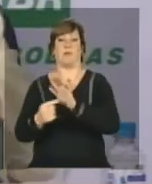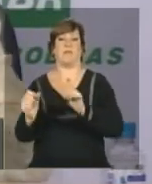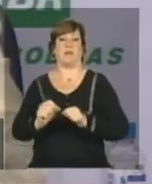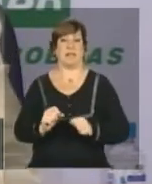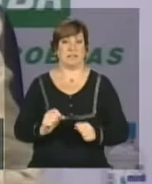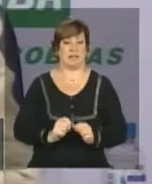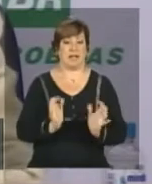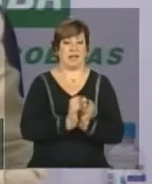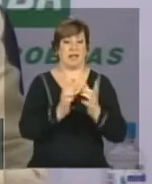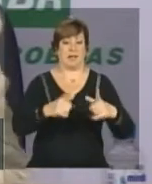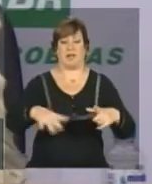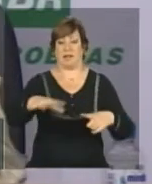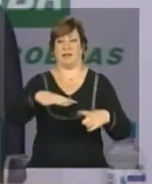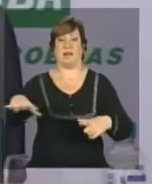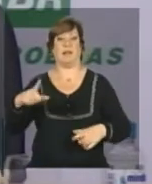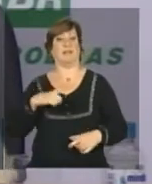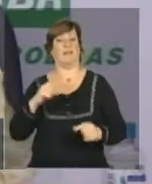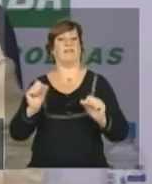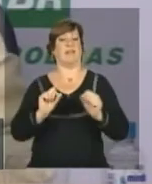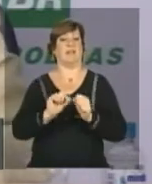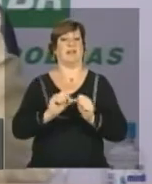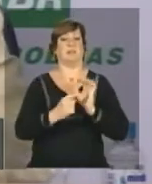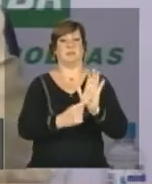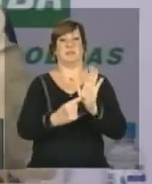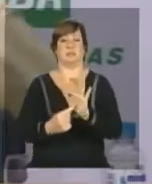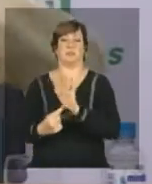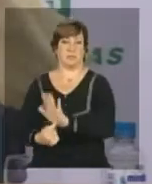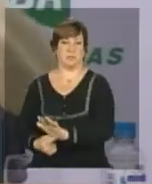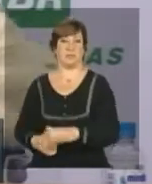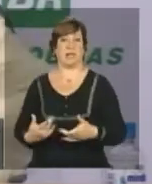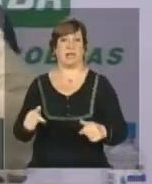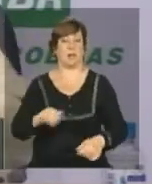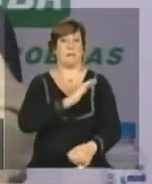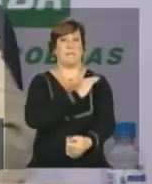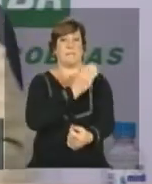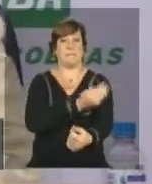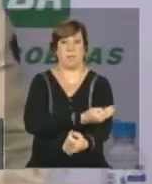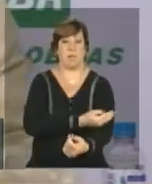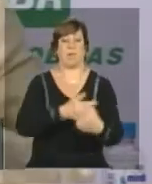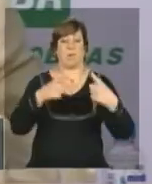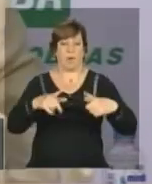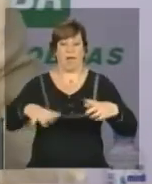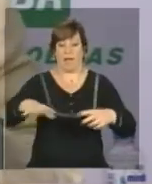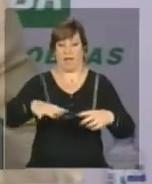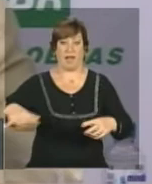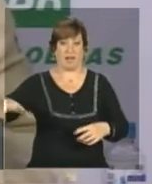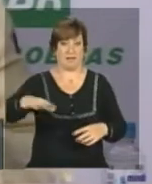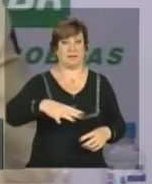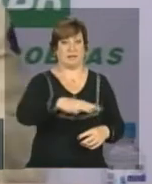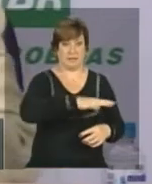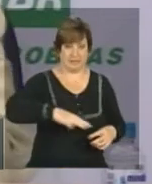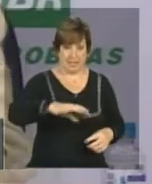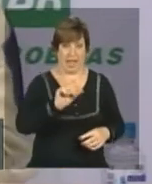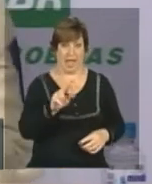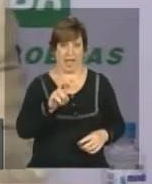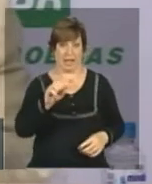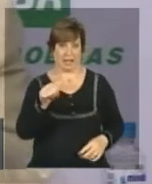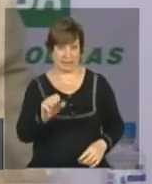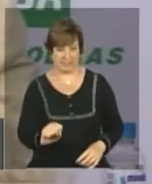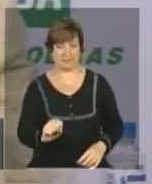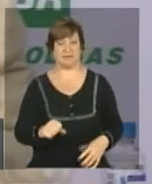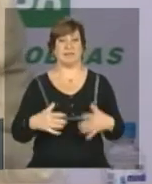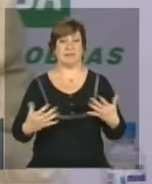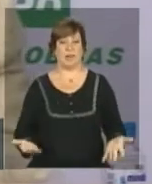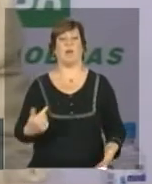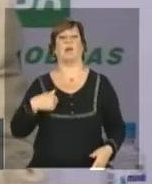as áreas que elas têm no seu portfólio, a potencialidade daquelas áreas. Então,